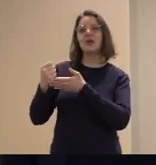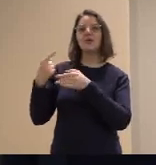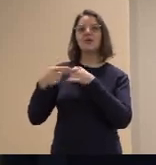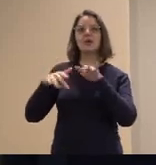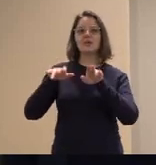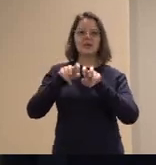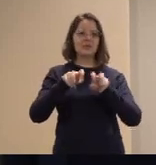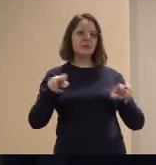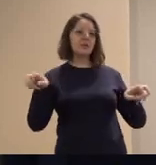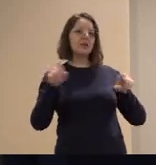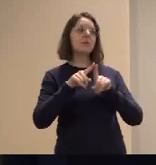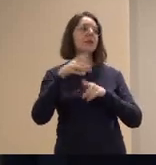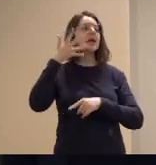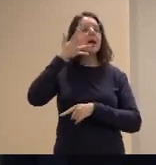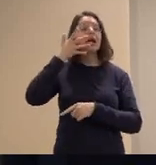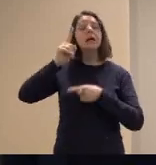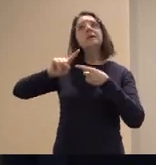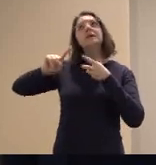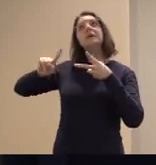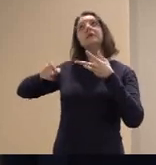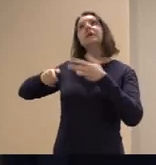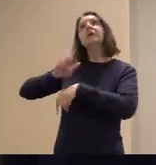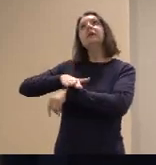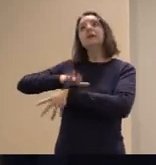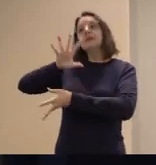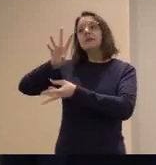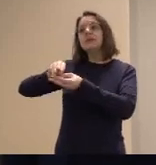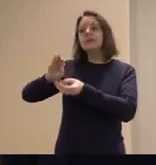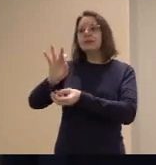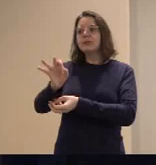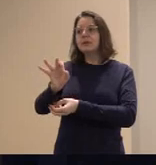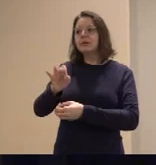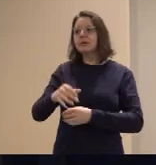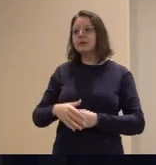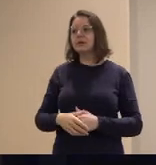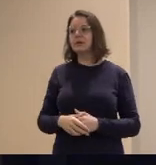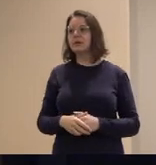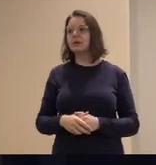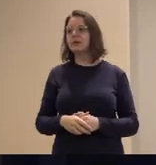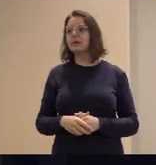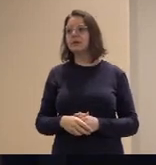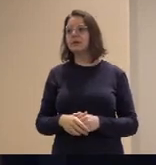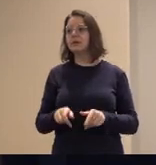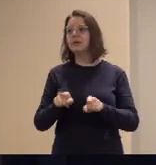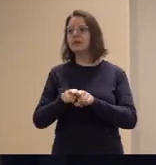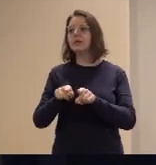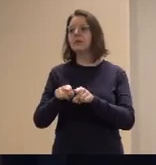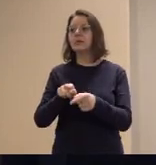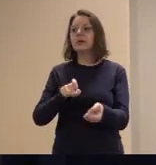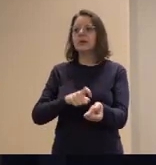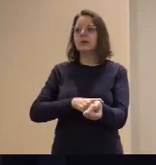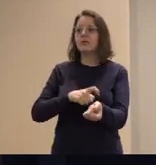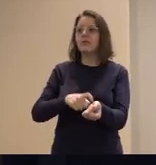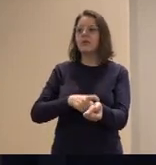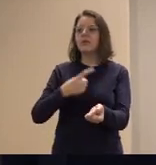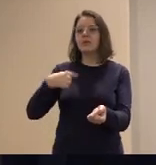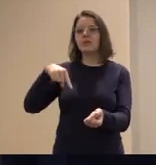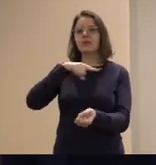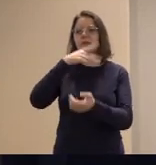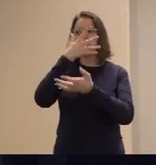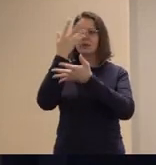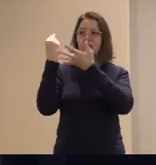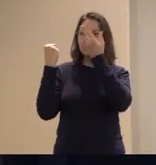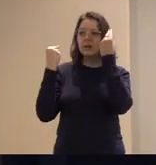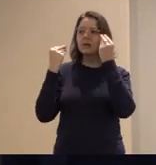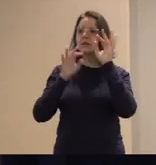numa ânsia com tanta coisa para falar em tão pouco tempo, e nervosos, e a gente acaba esquecendo dos